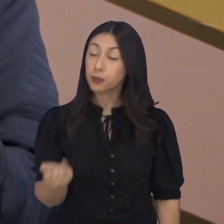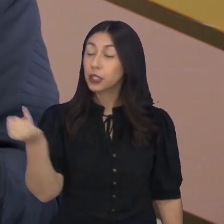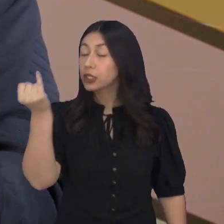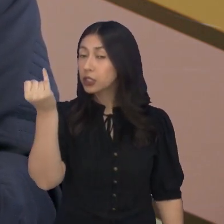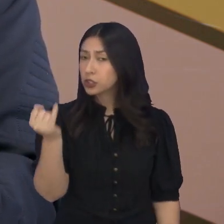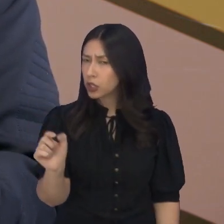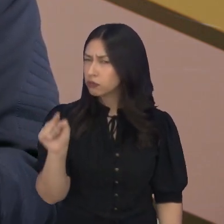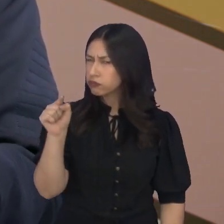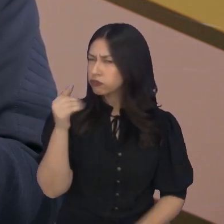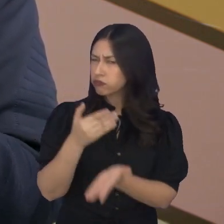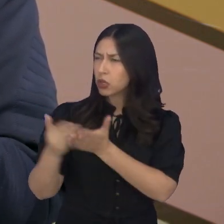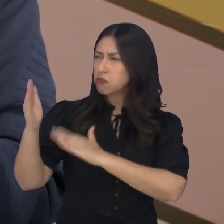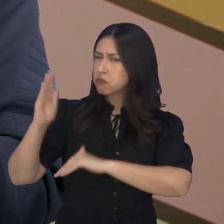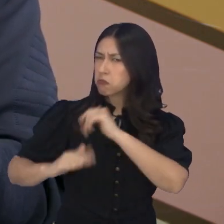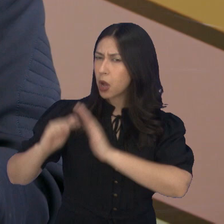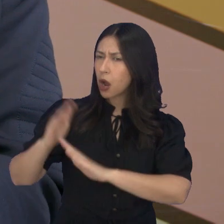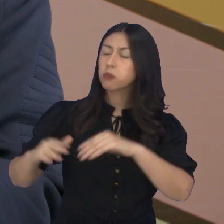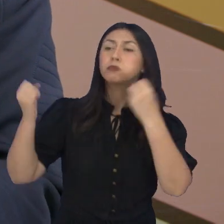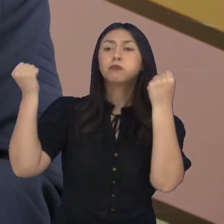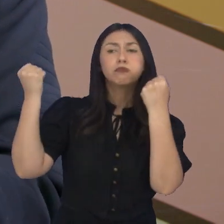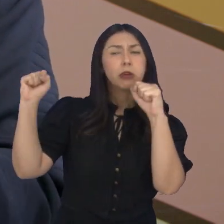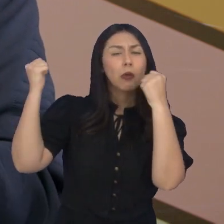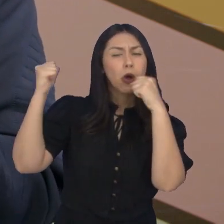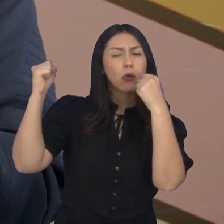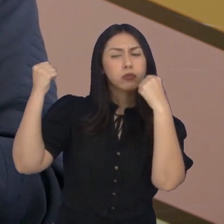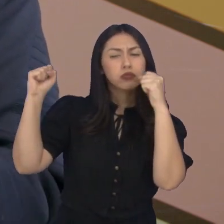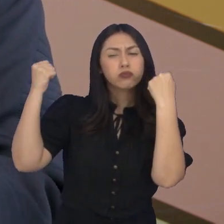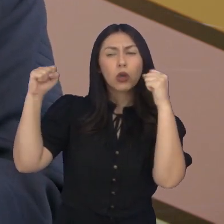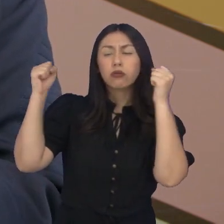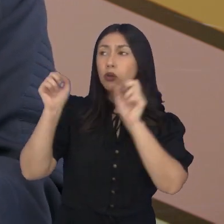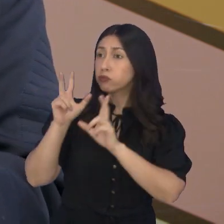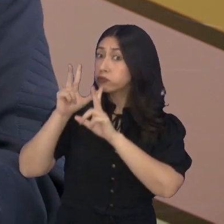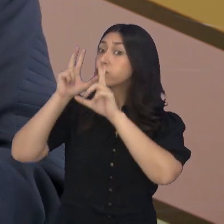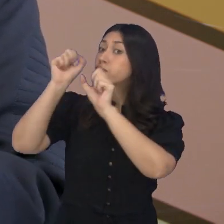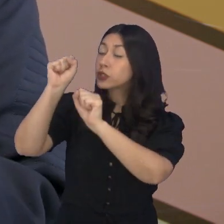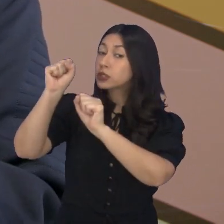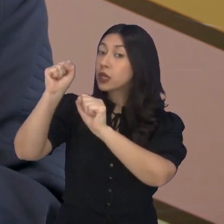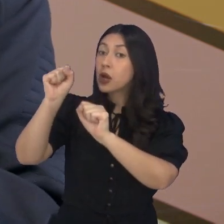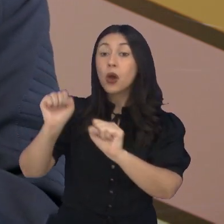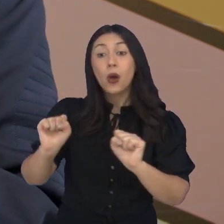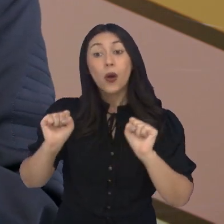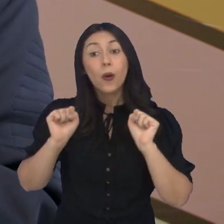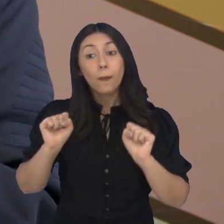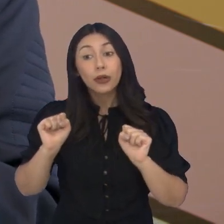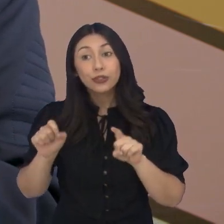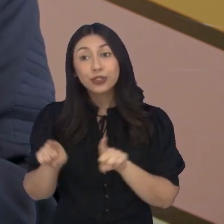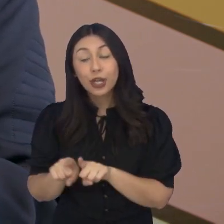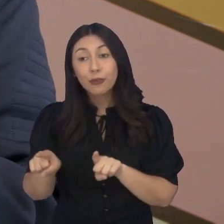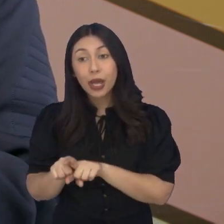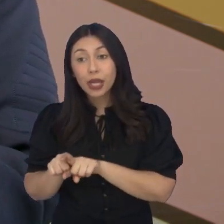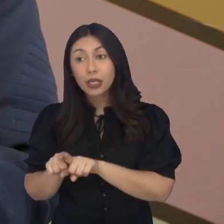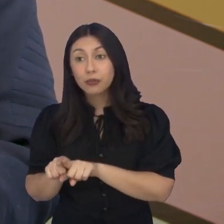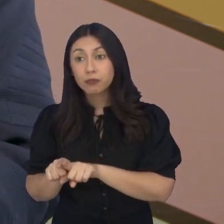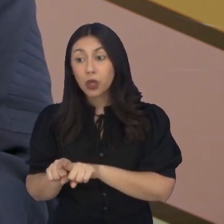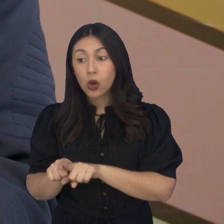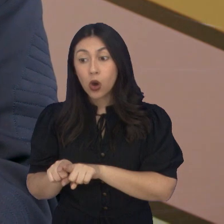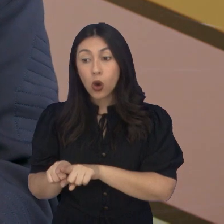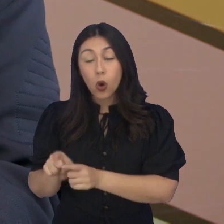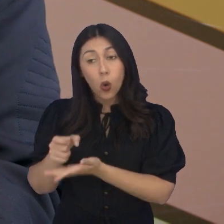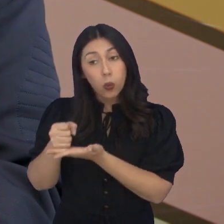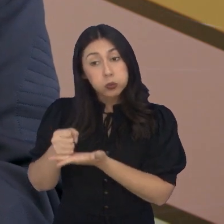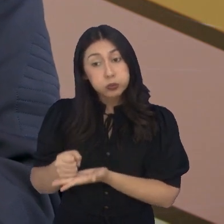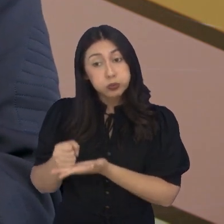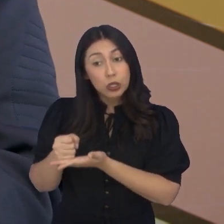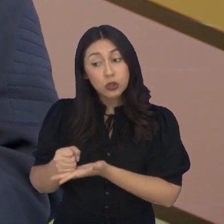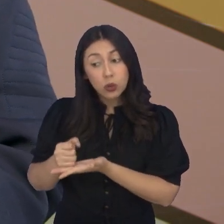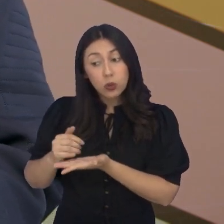fazendo atividade física com treino de força, por exemplo, musculação, você pode estar ganhando massa magra. Então, só ir numa balança